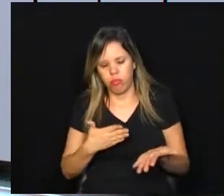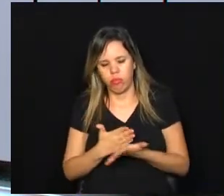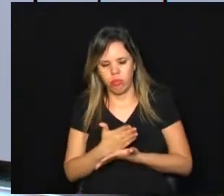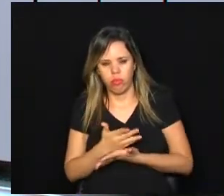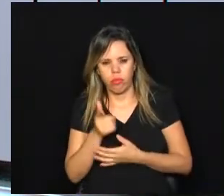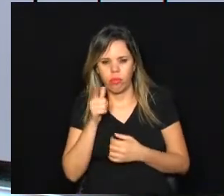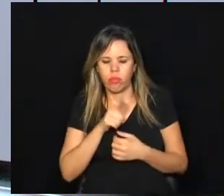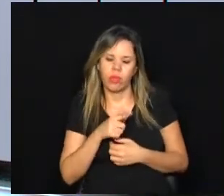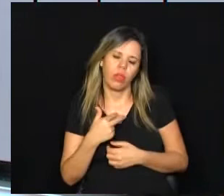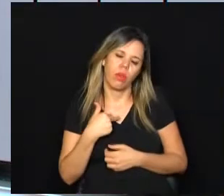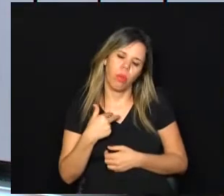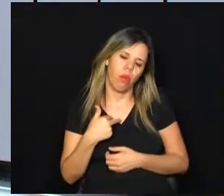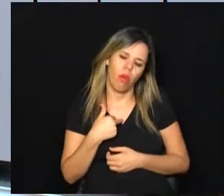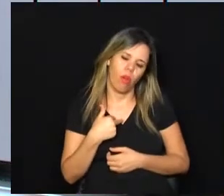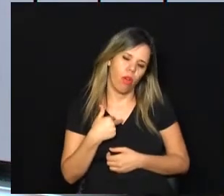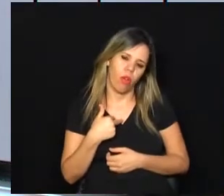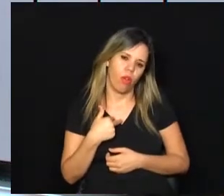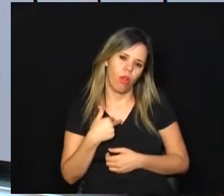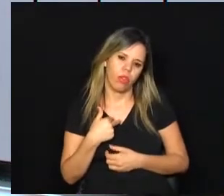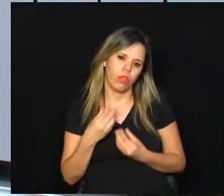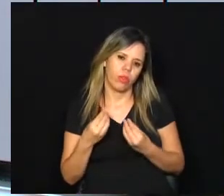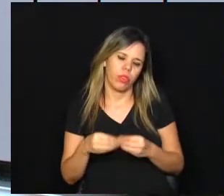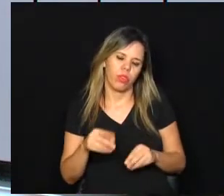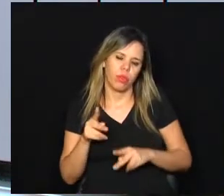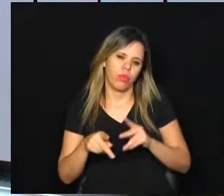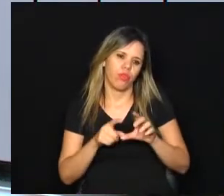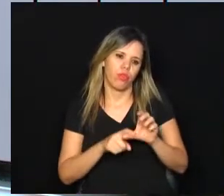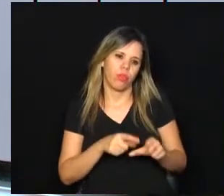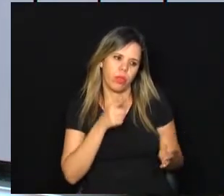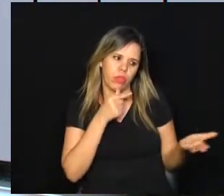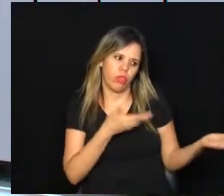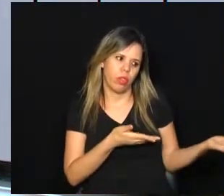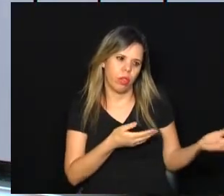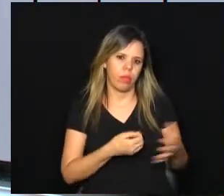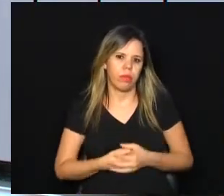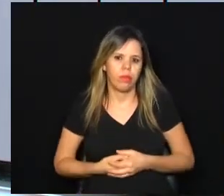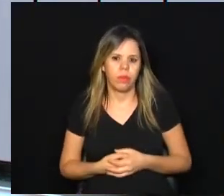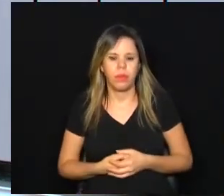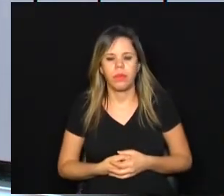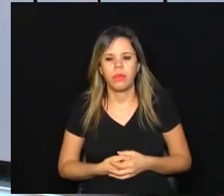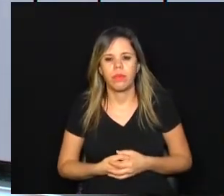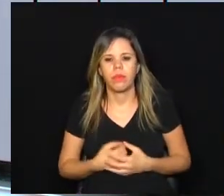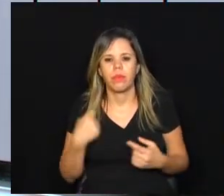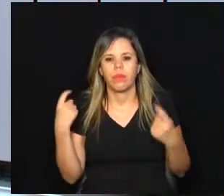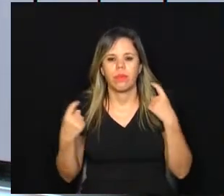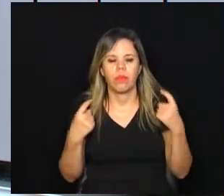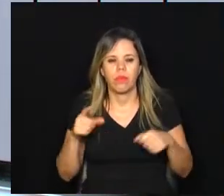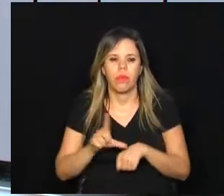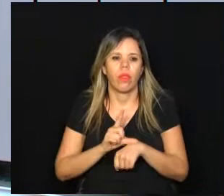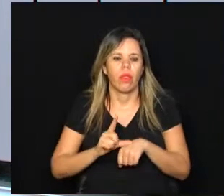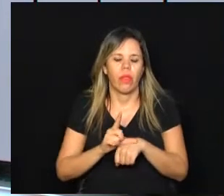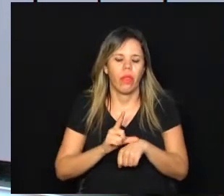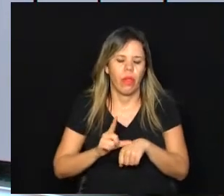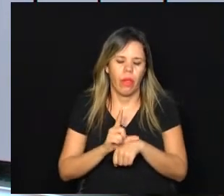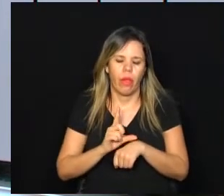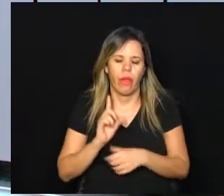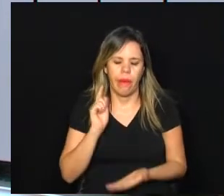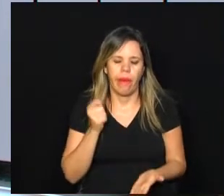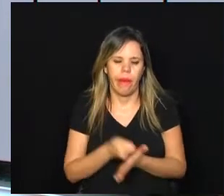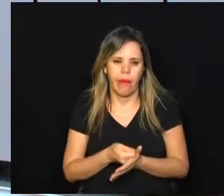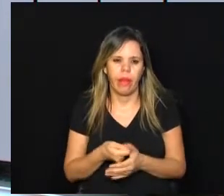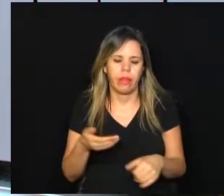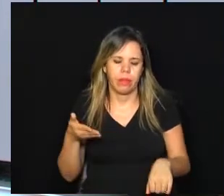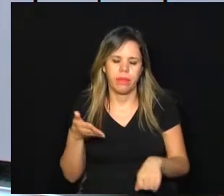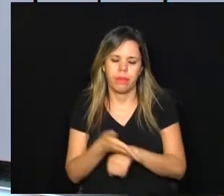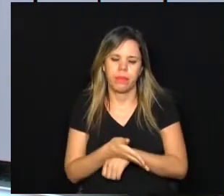porque você não pode comprometer quem depende daquela água, né? Então, essa é uma preocupação. A legislação, de certa forma, já garante esse